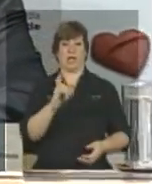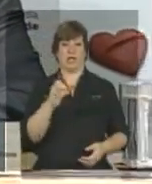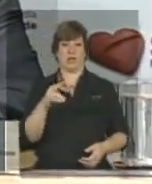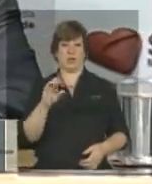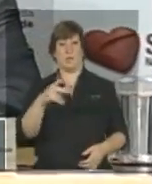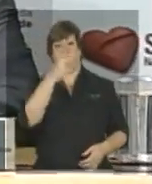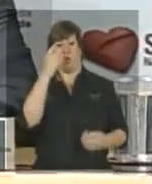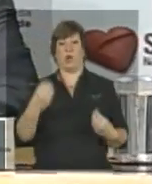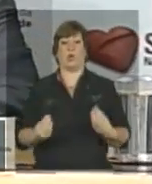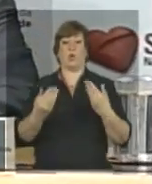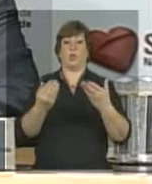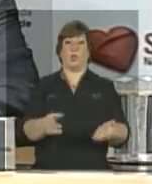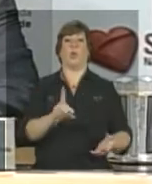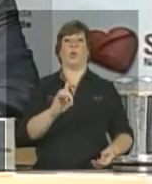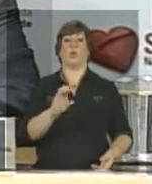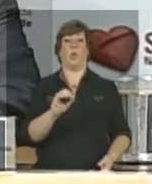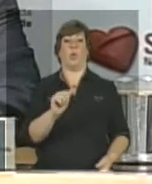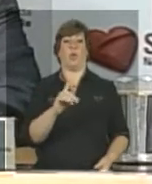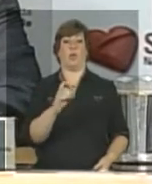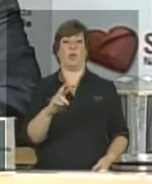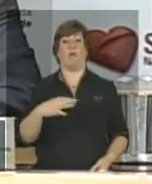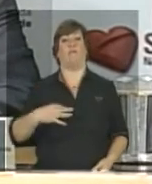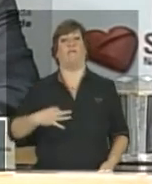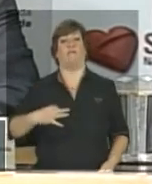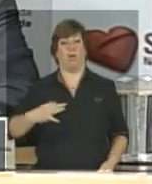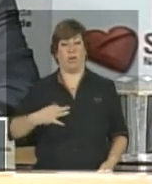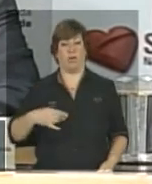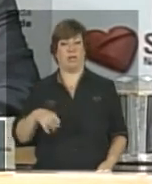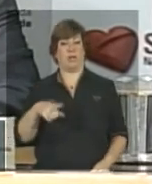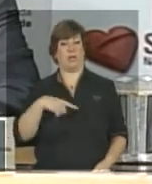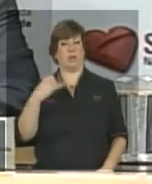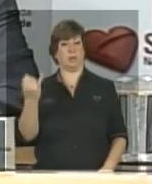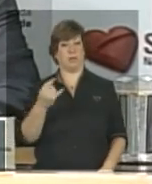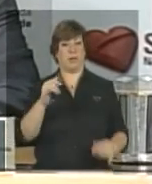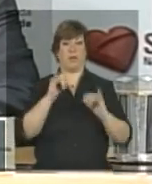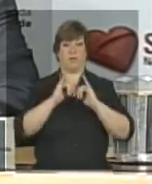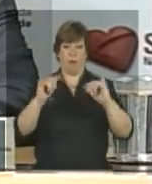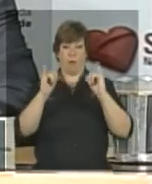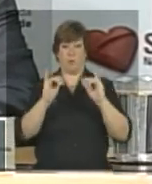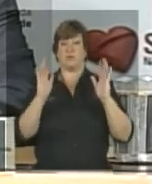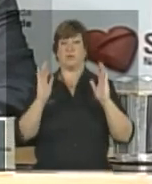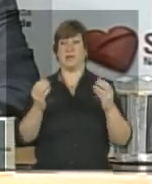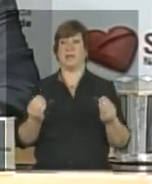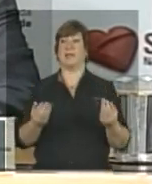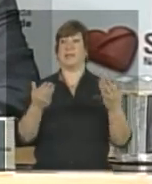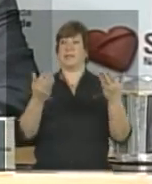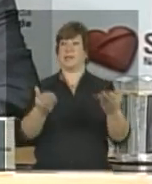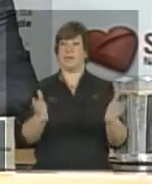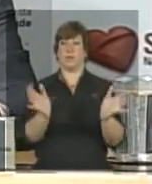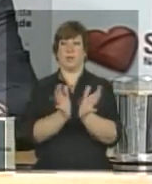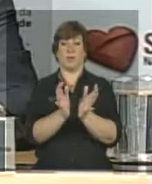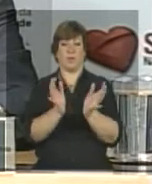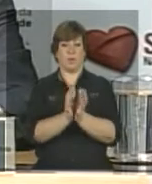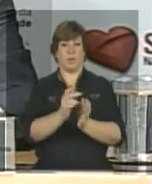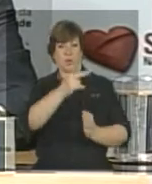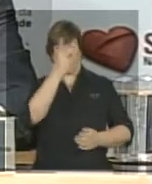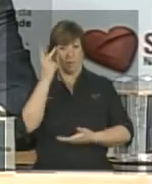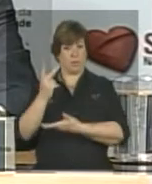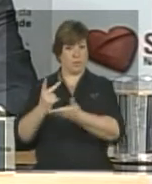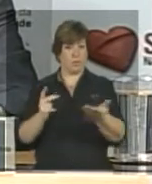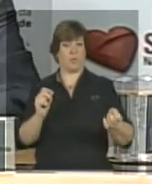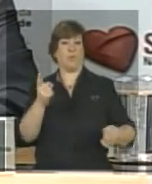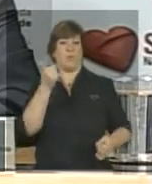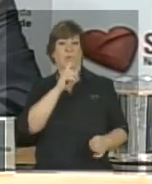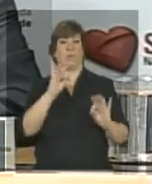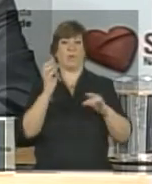crescimento substancial. Isso vale dizer que tem a ver com a informação que foi levada à população e a participação em todos